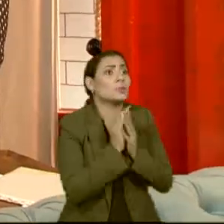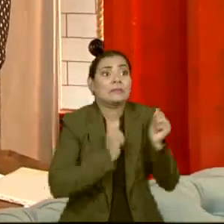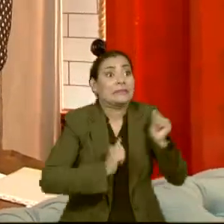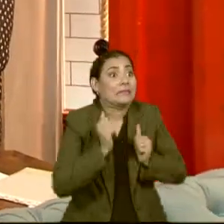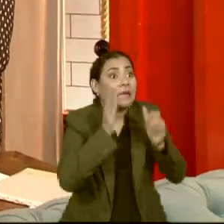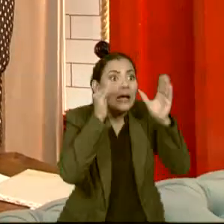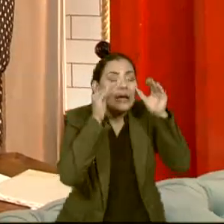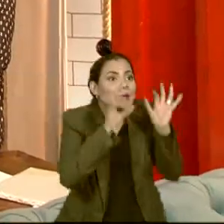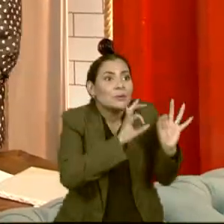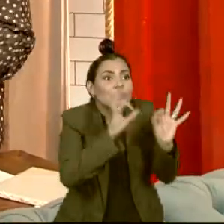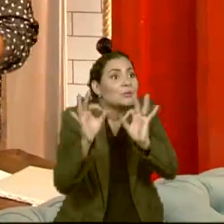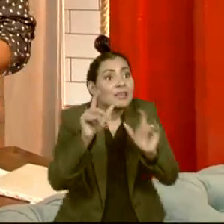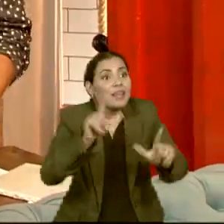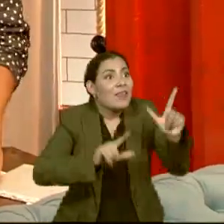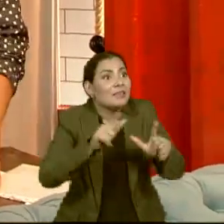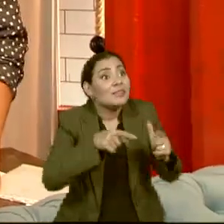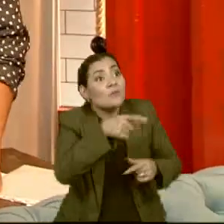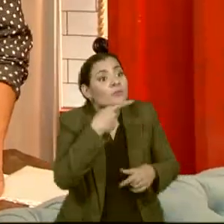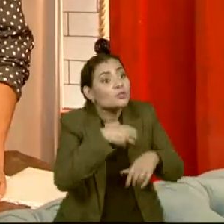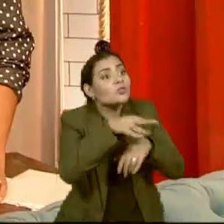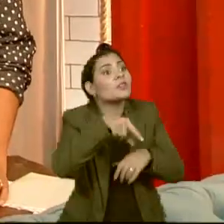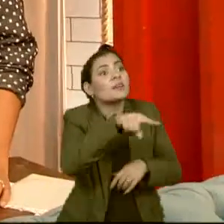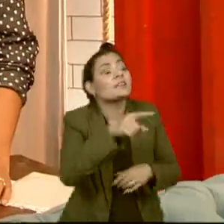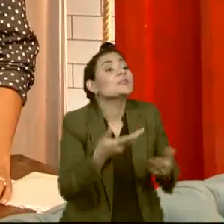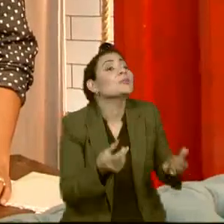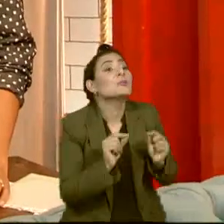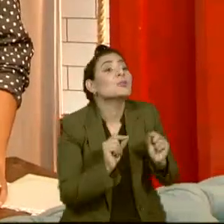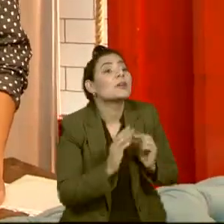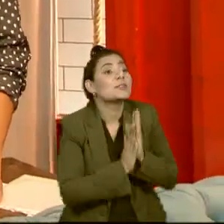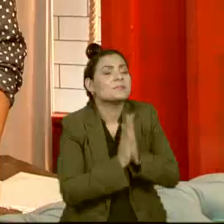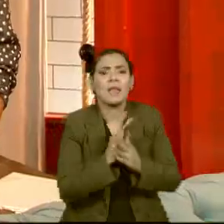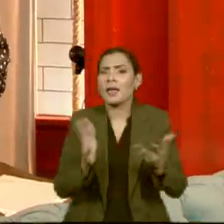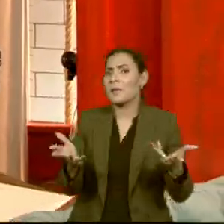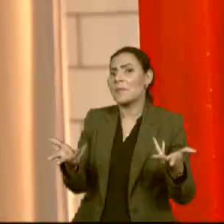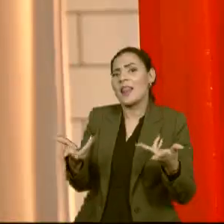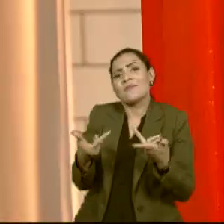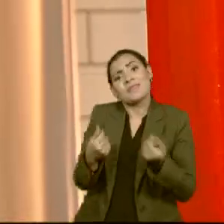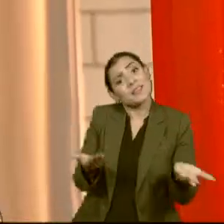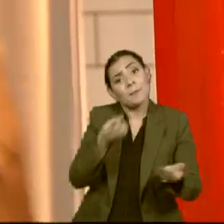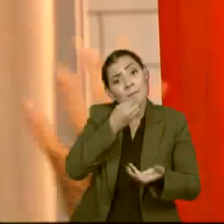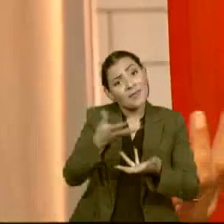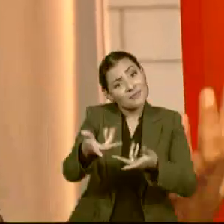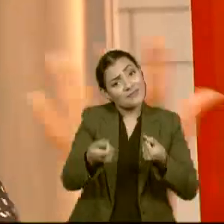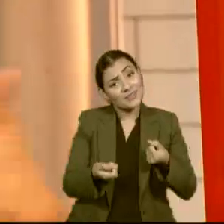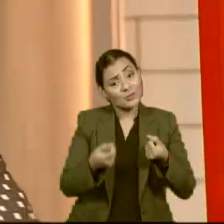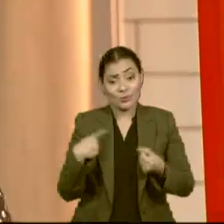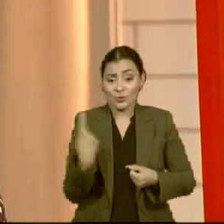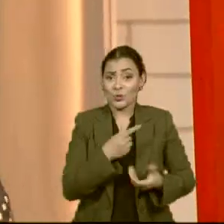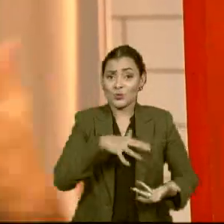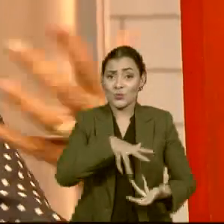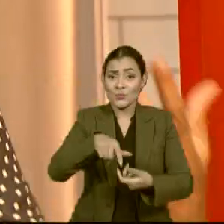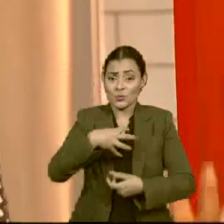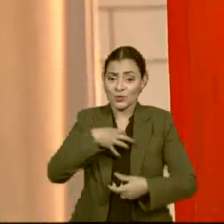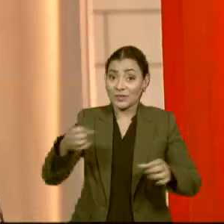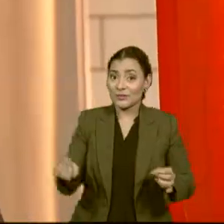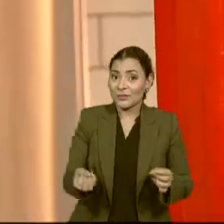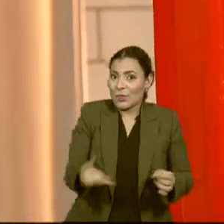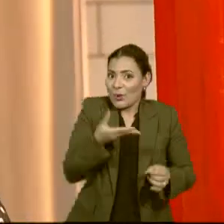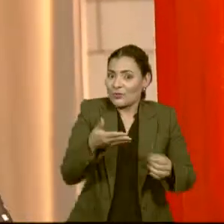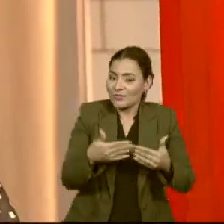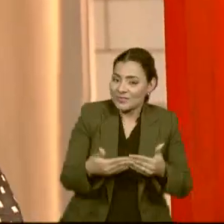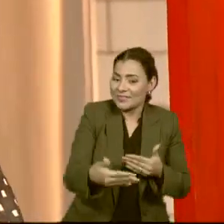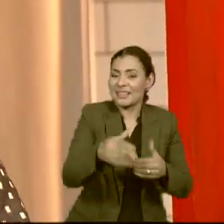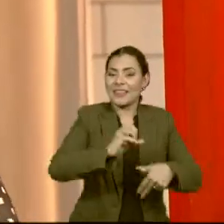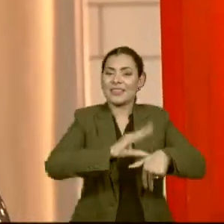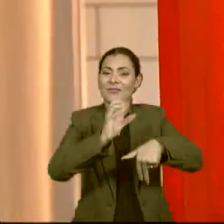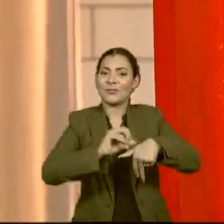acompanhando tudo o que acontece na TV. O que você diria para eles, Gigi? Que maravilha! Bem-vindos, bem-vindos ao nosso mundo, bem